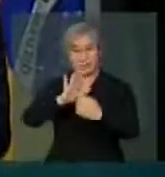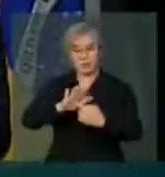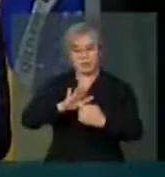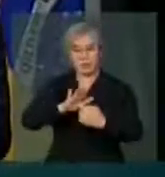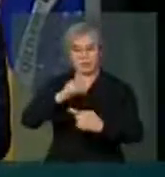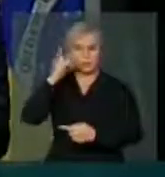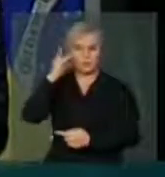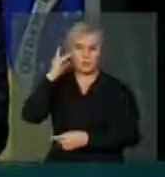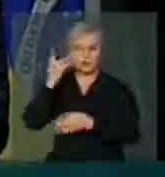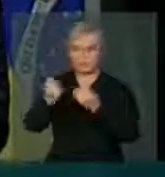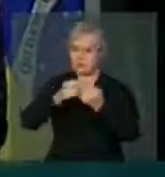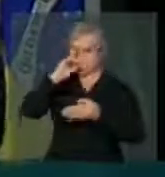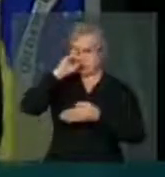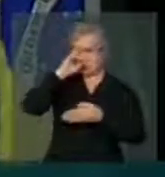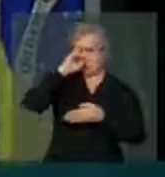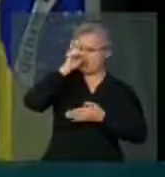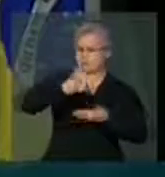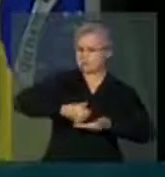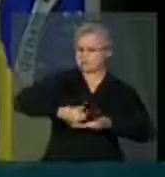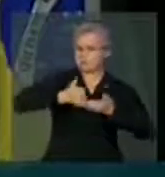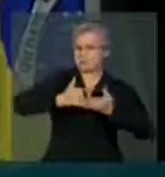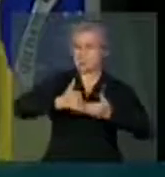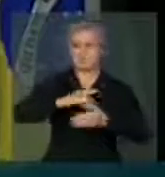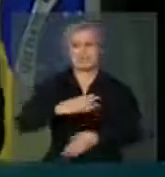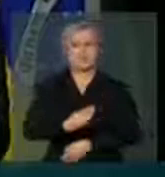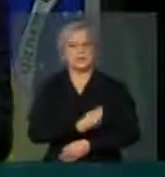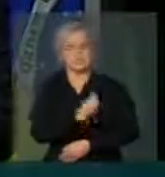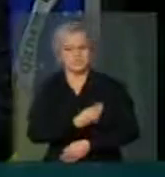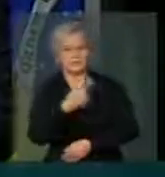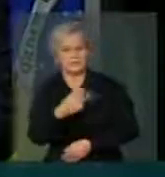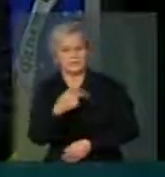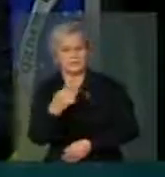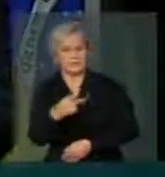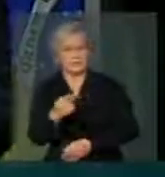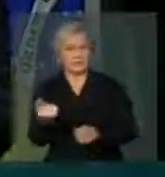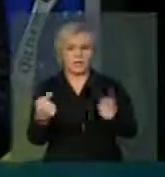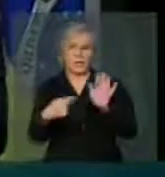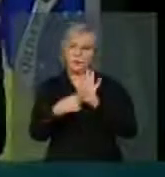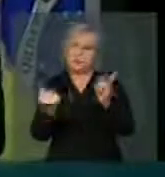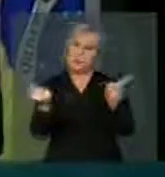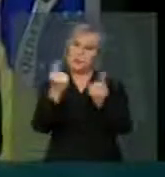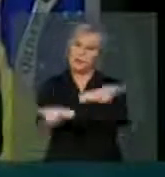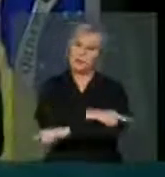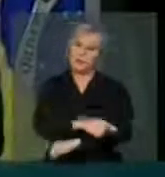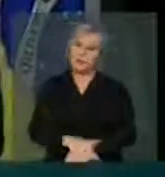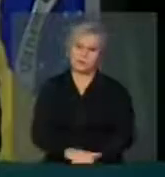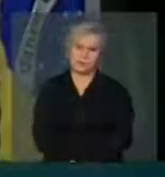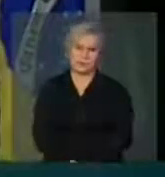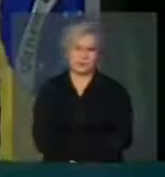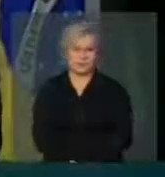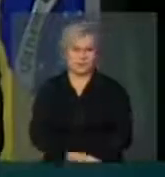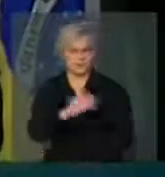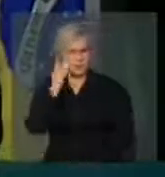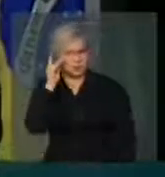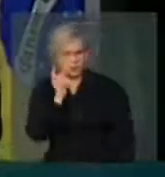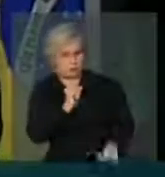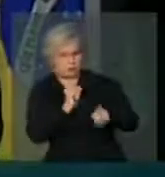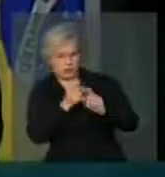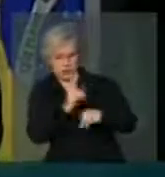gerentona, mesmo com a sua história de vida apontando o contrário. Dilma nunca gerenciou absolutamente